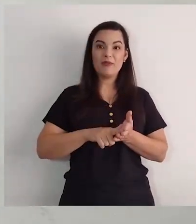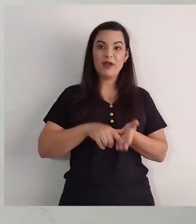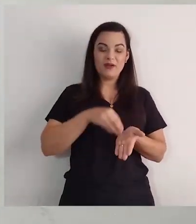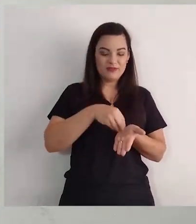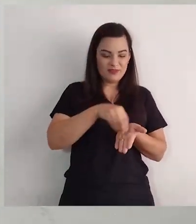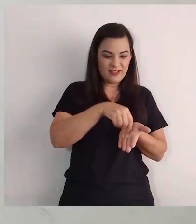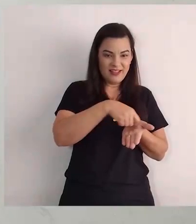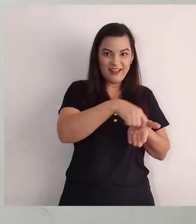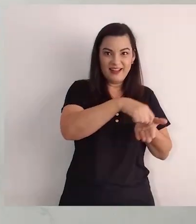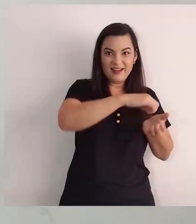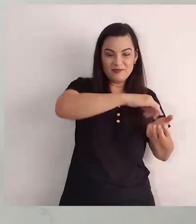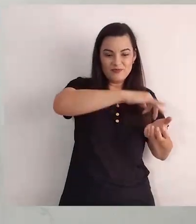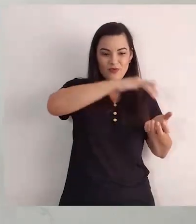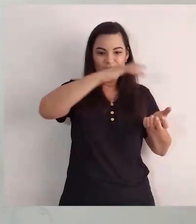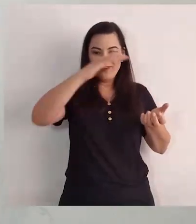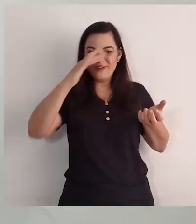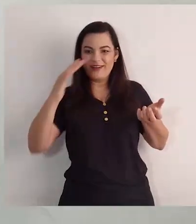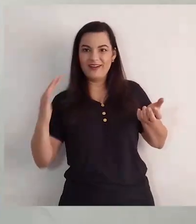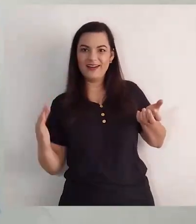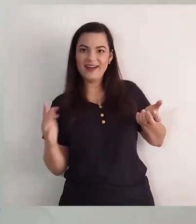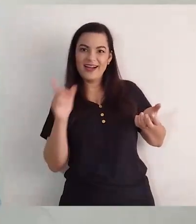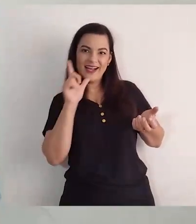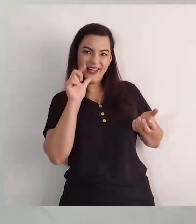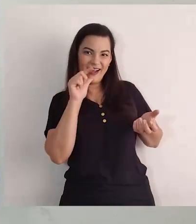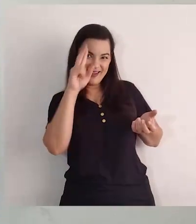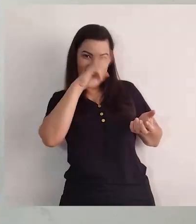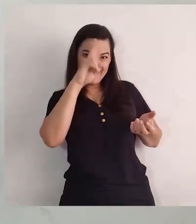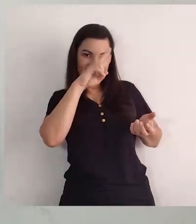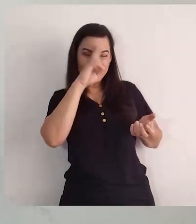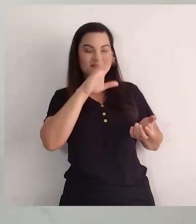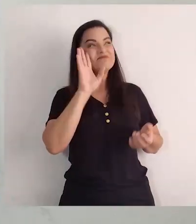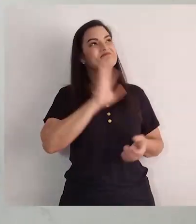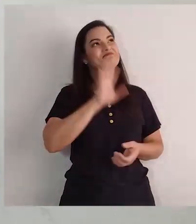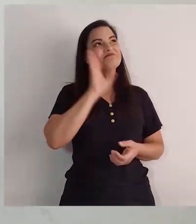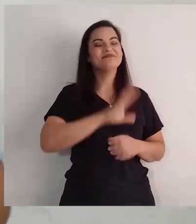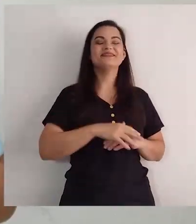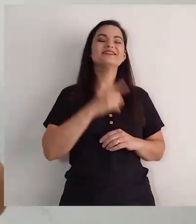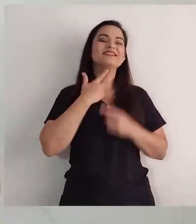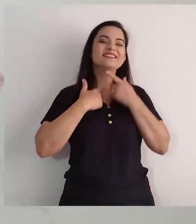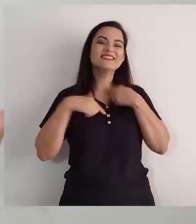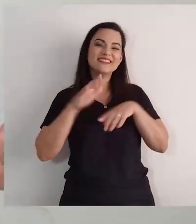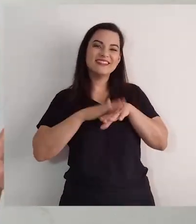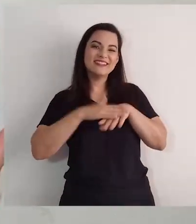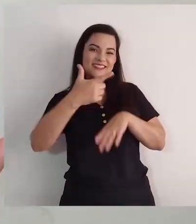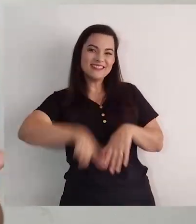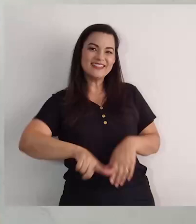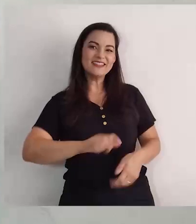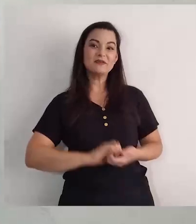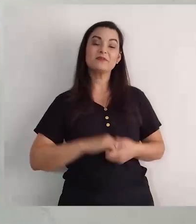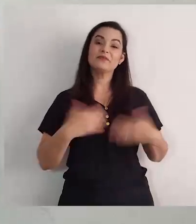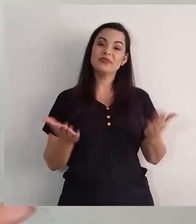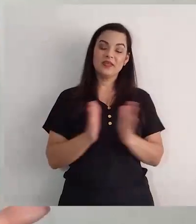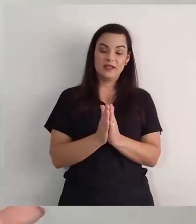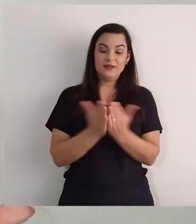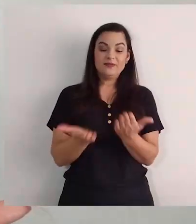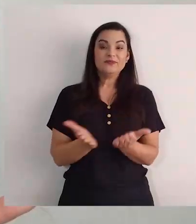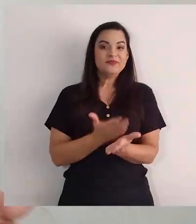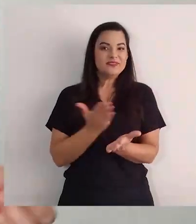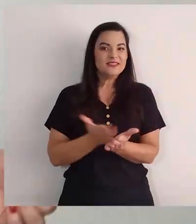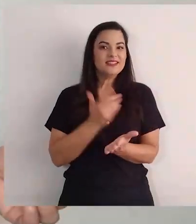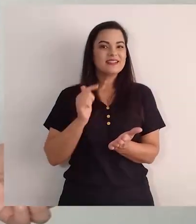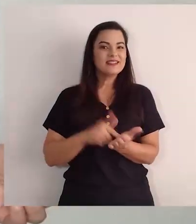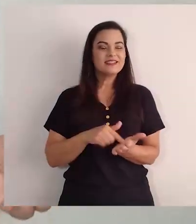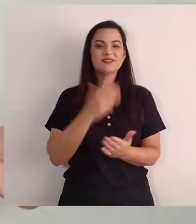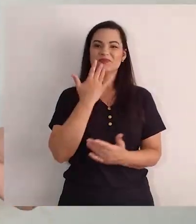tão legais. Ai, que vontade de fazer tudo de novo. Então, o livro do arco-íris foi um dos